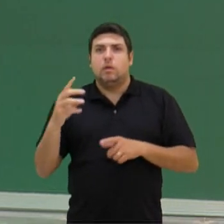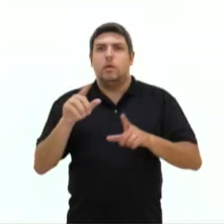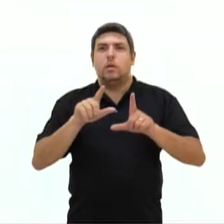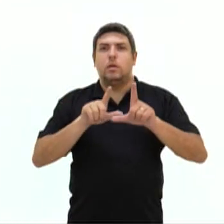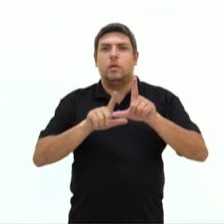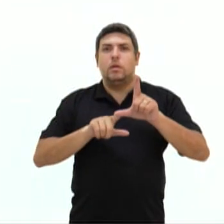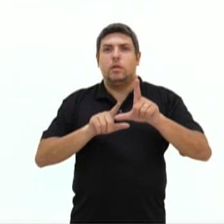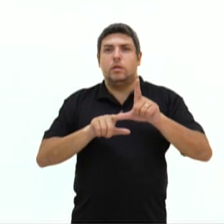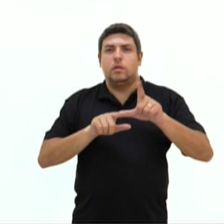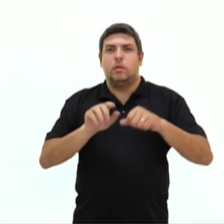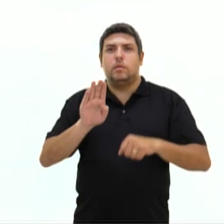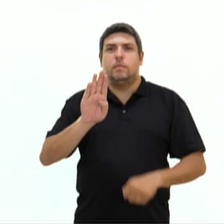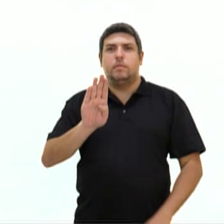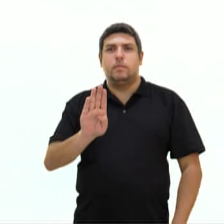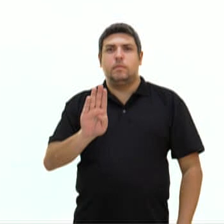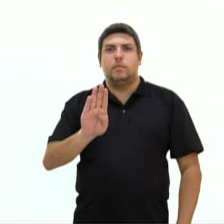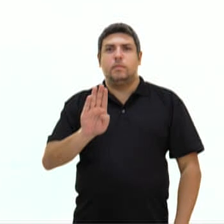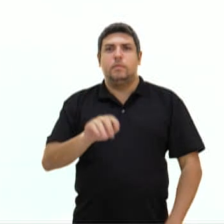alternativa B.